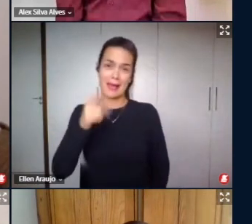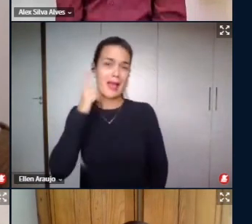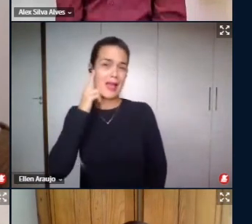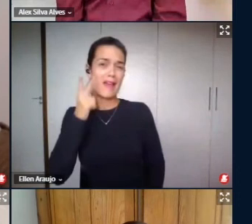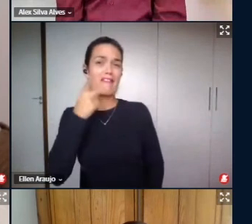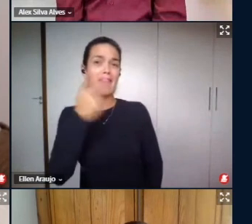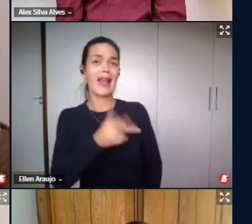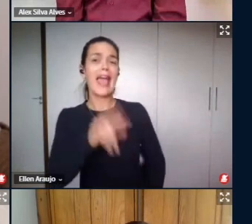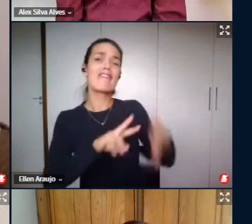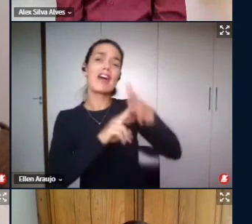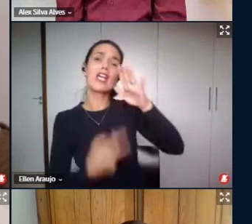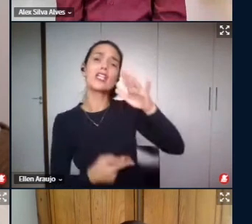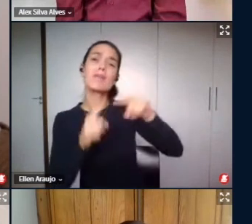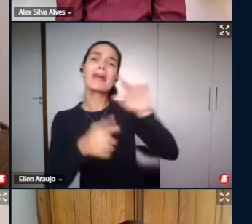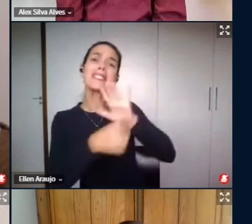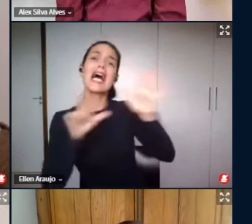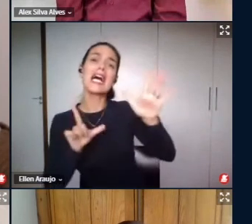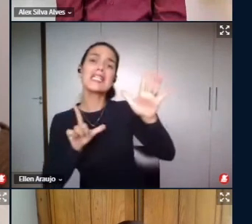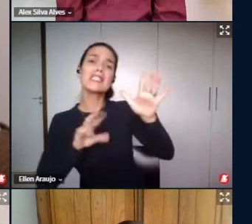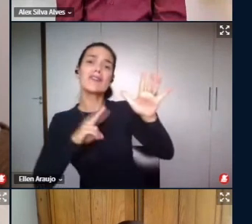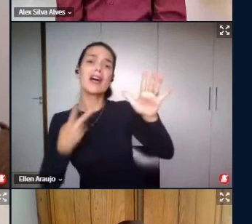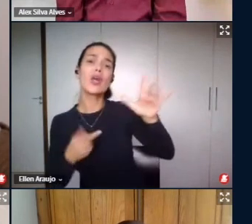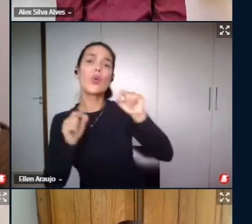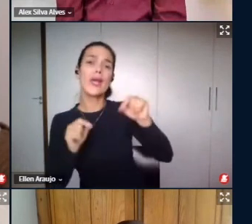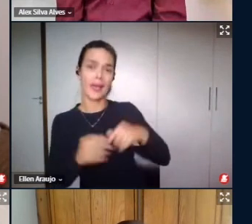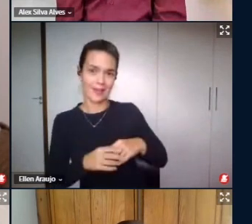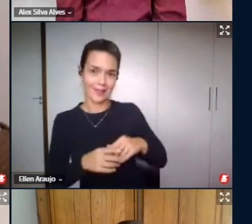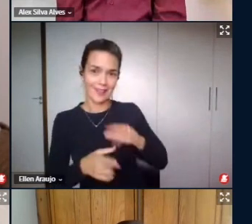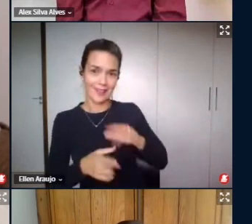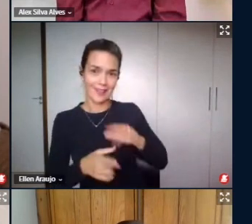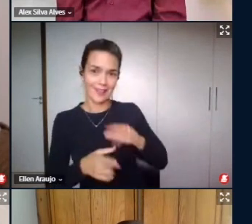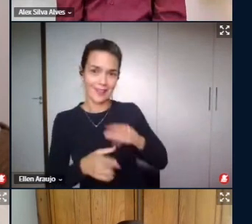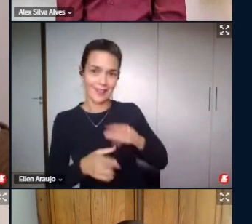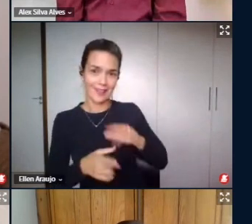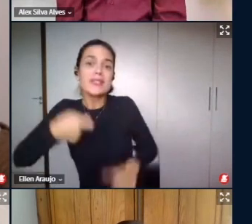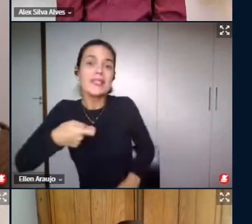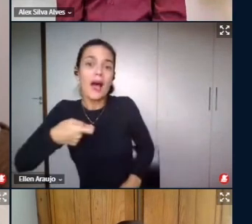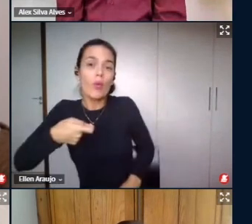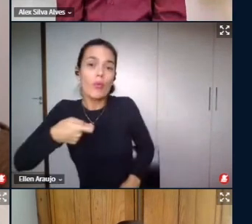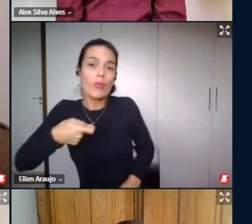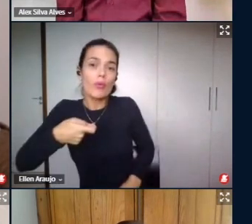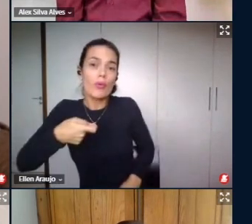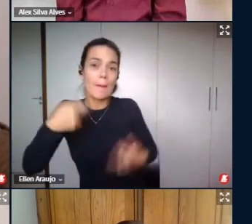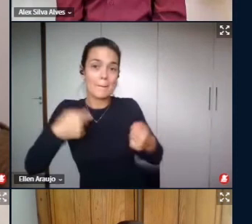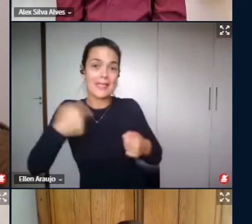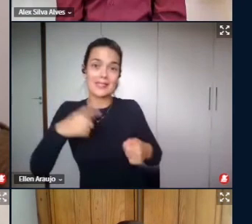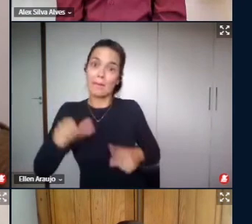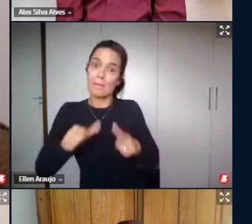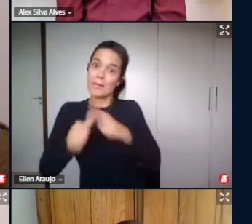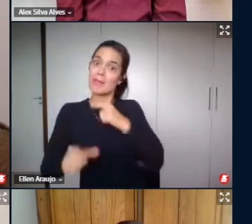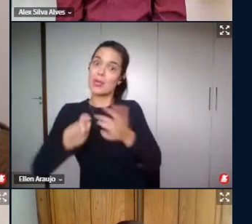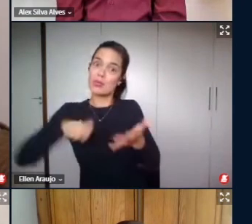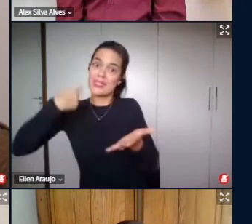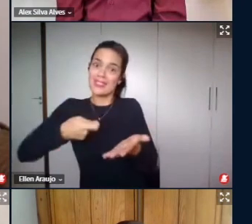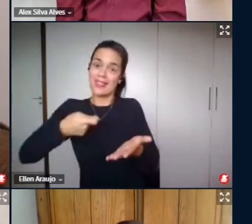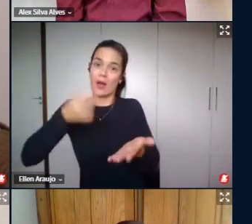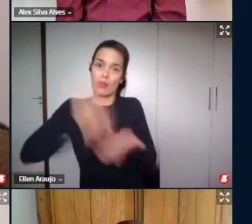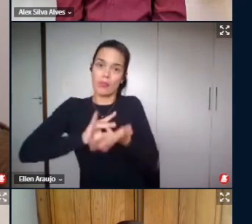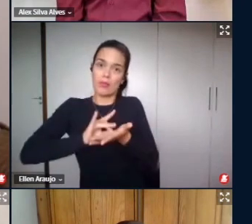quê? Quem é que está variando? É a sua ou o que ele está mostrando? Quem é, de onde é que está a variante? Percebeu como é